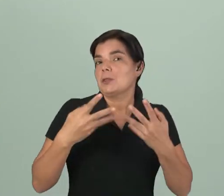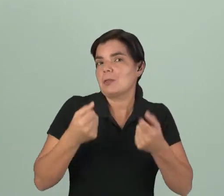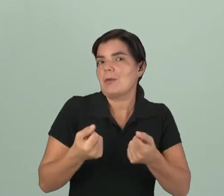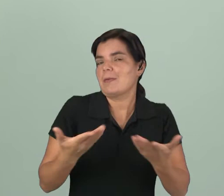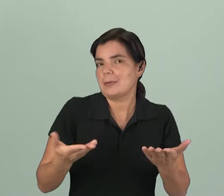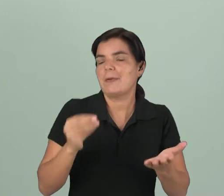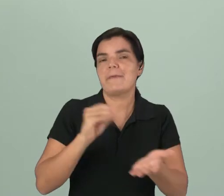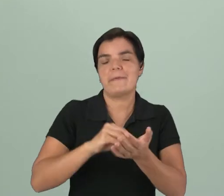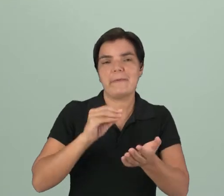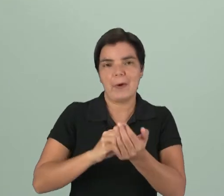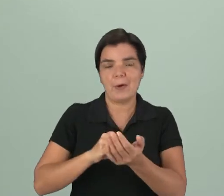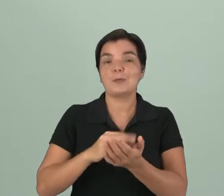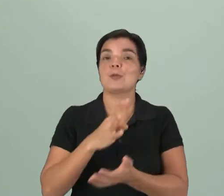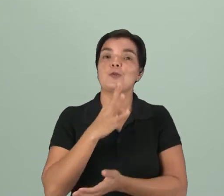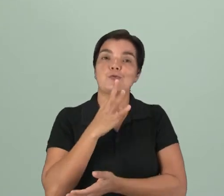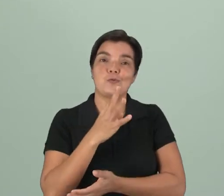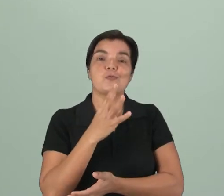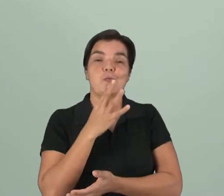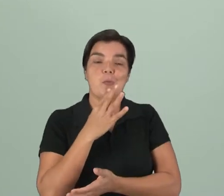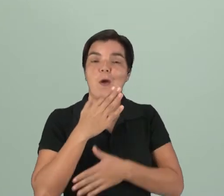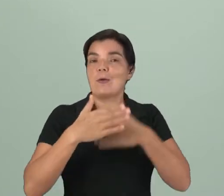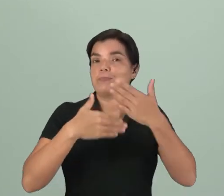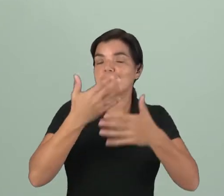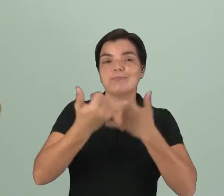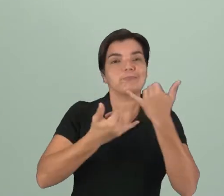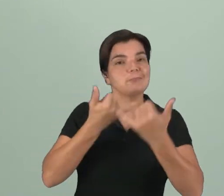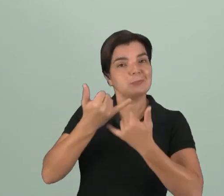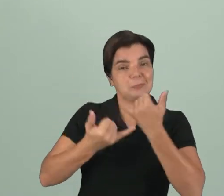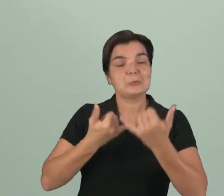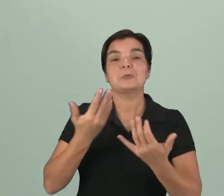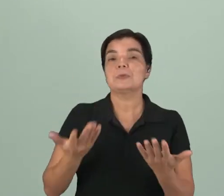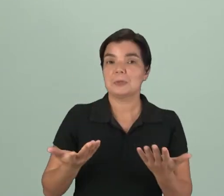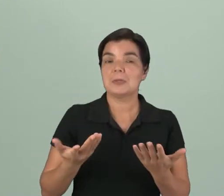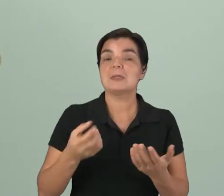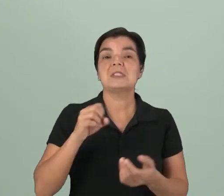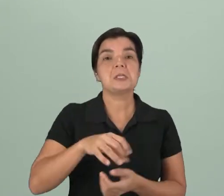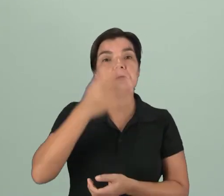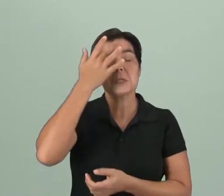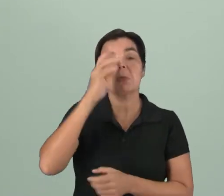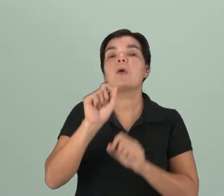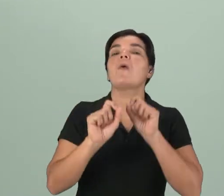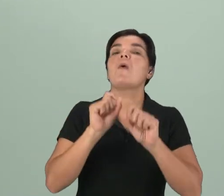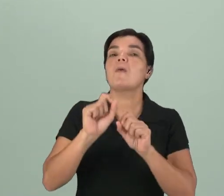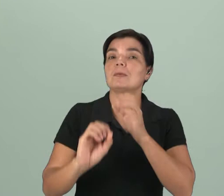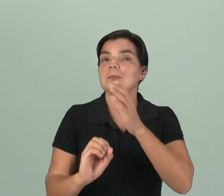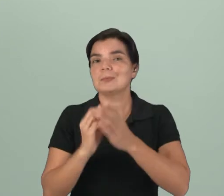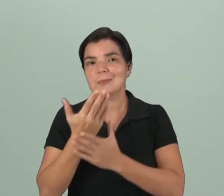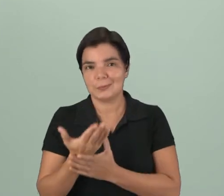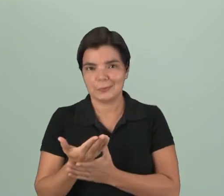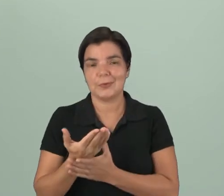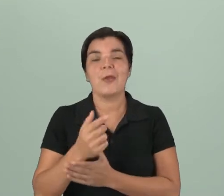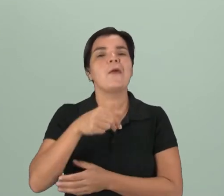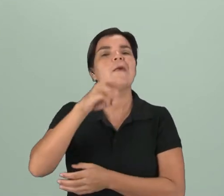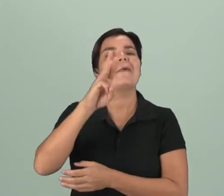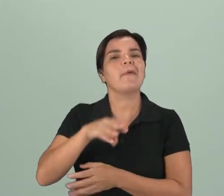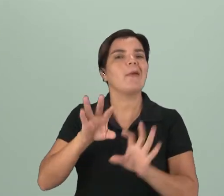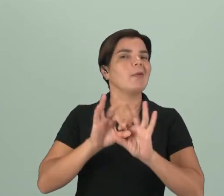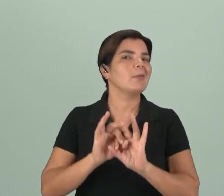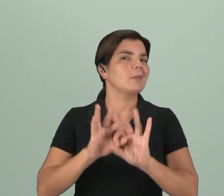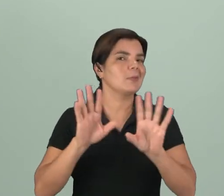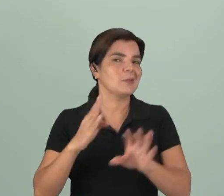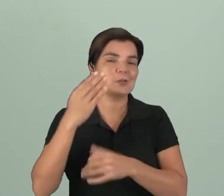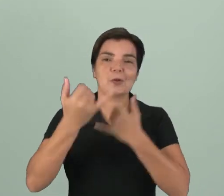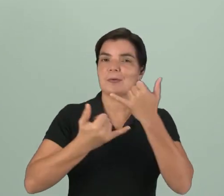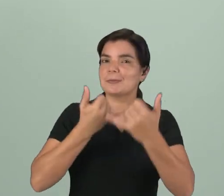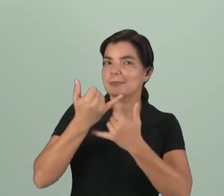total ignorante ao desenvolver uma brincadeira ou um jogo, sem saber pelo menos a sua origem, né? Quem foi que deixou esse